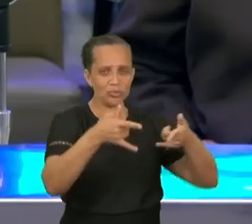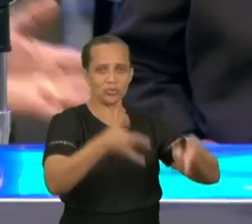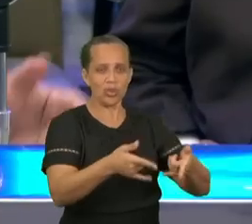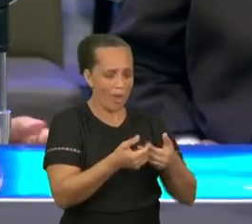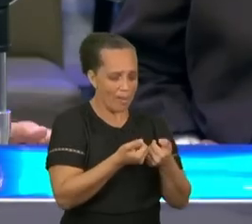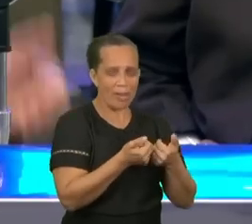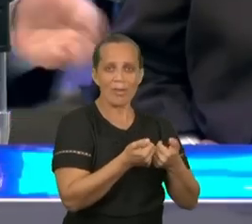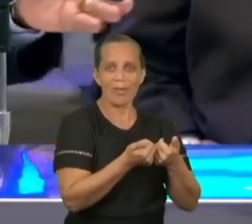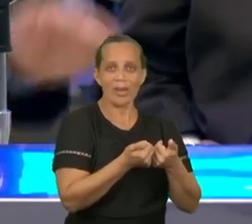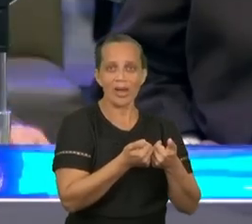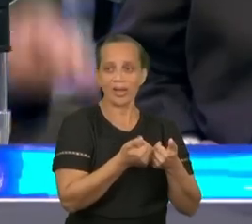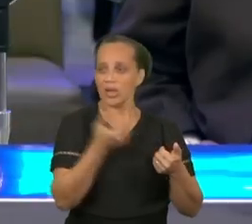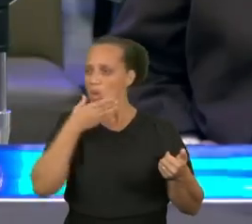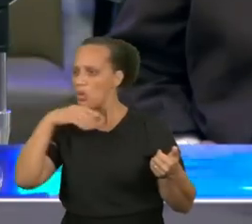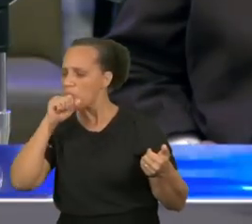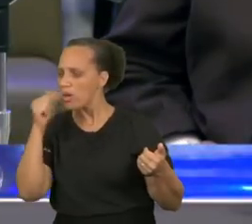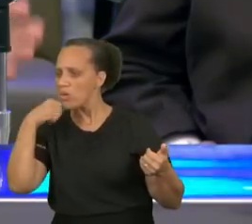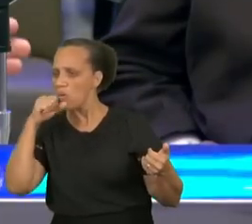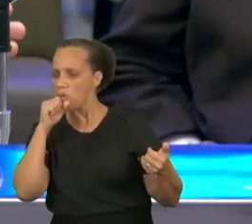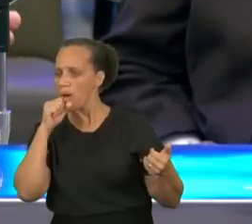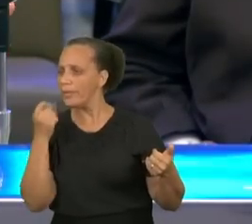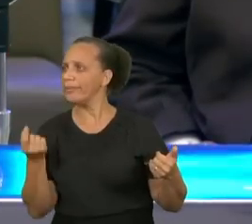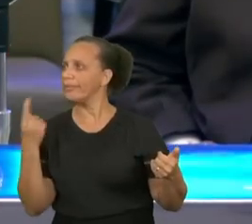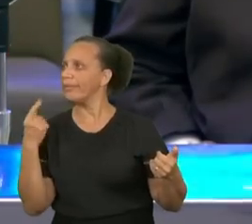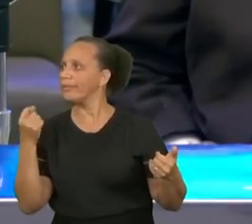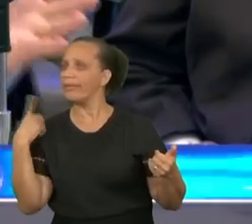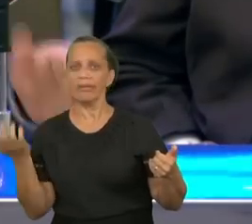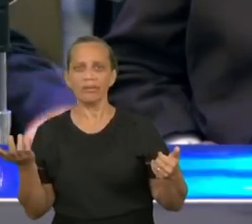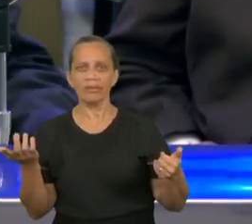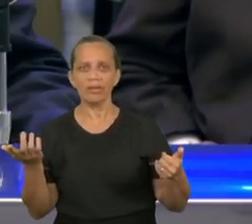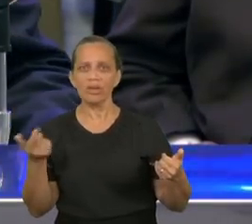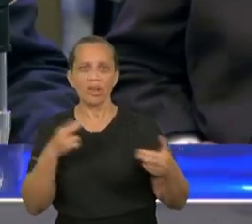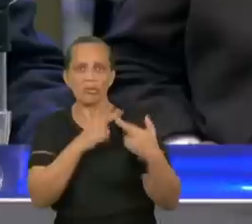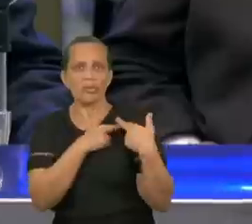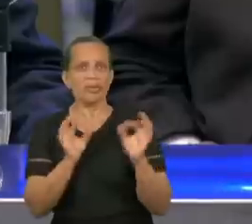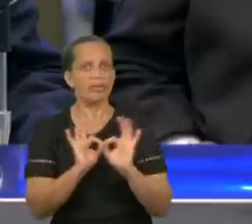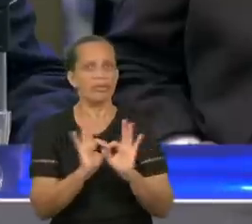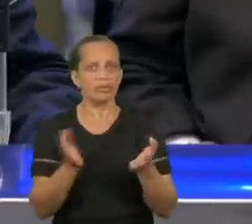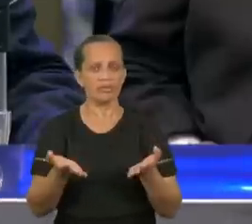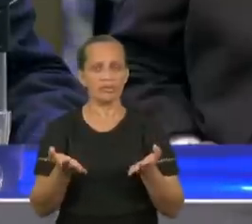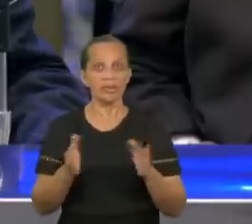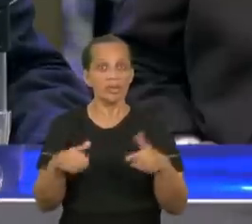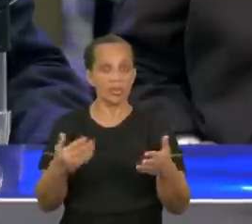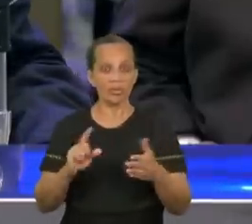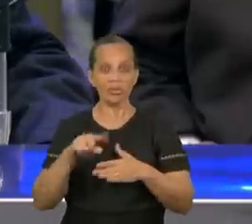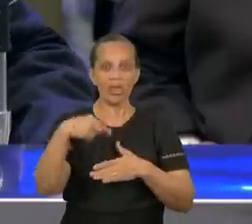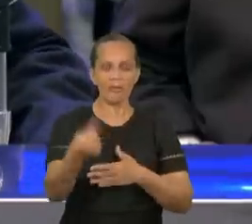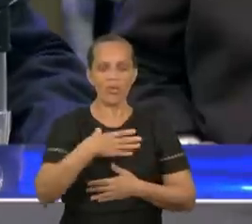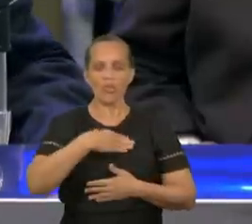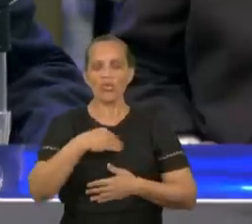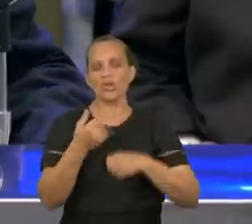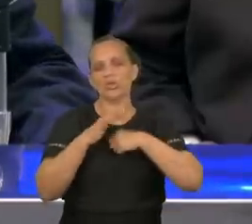lá mexendo e o pai não liga a mãe não está atenta não tem responsabilidade e depois o filho está